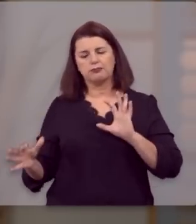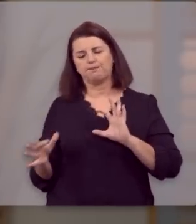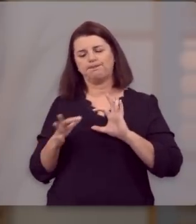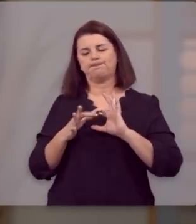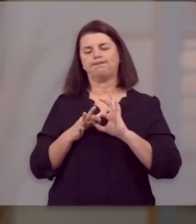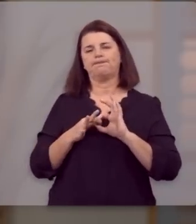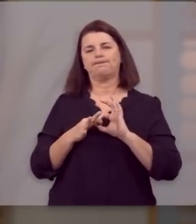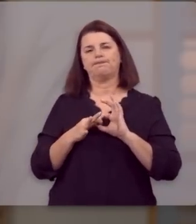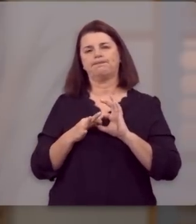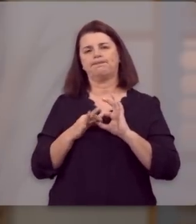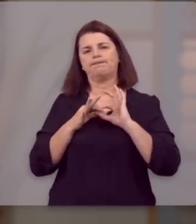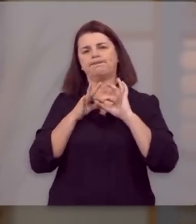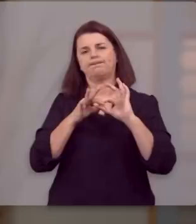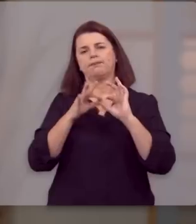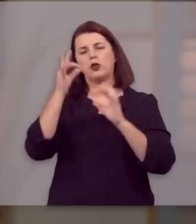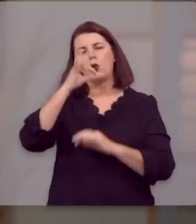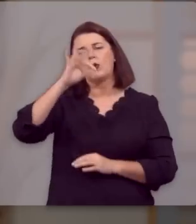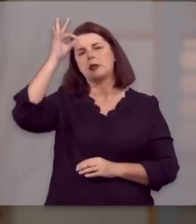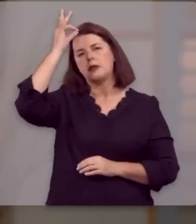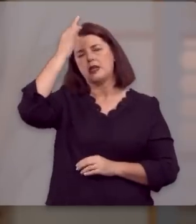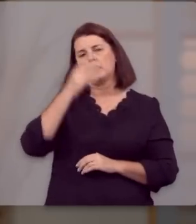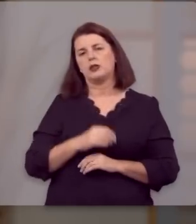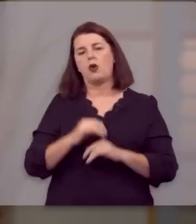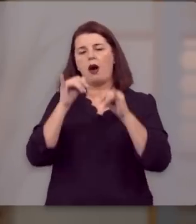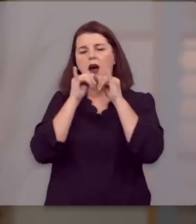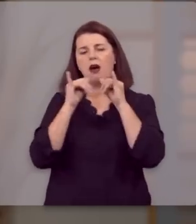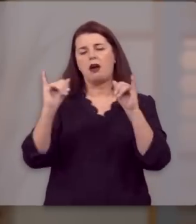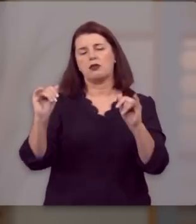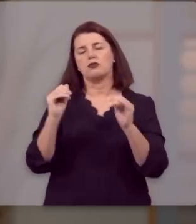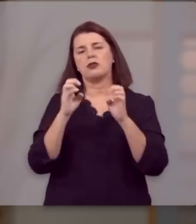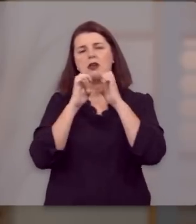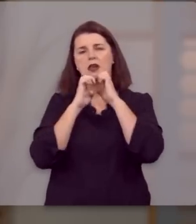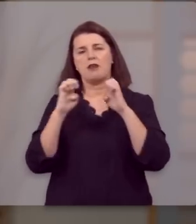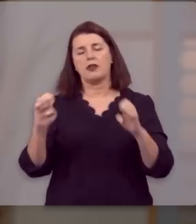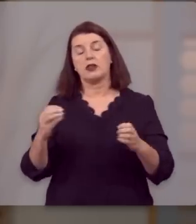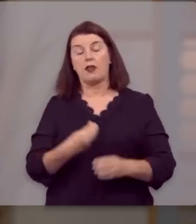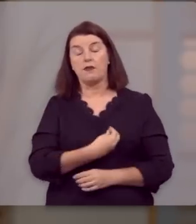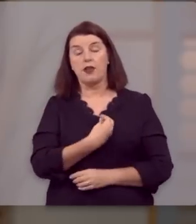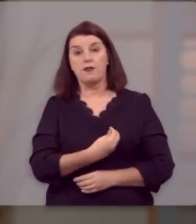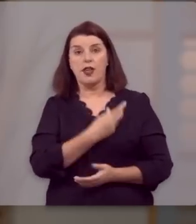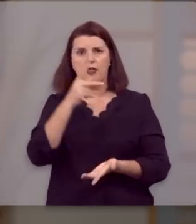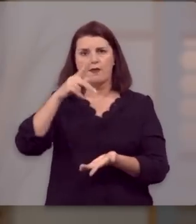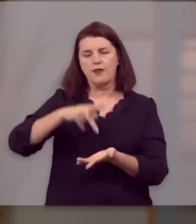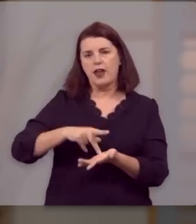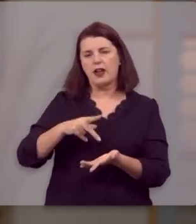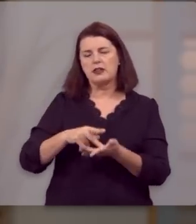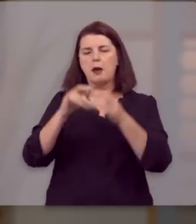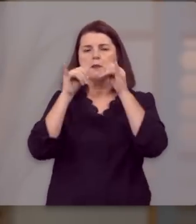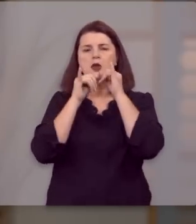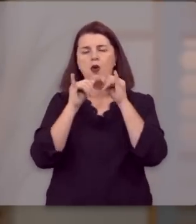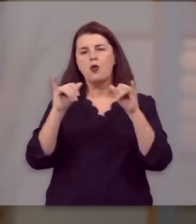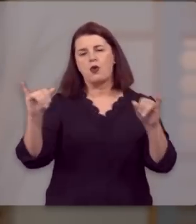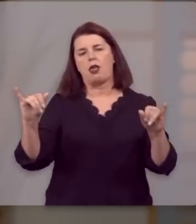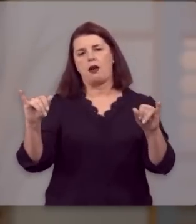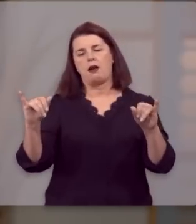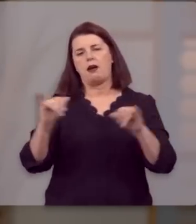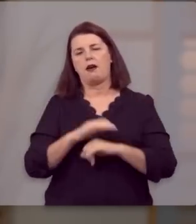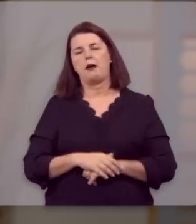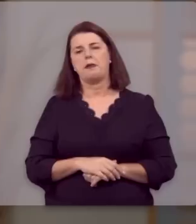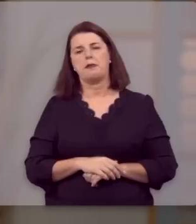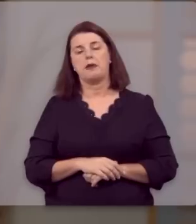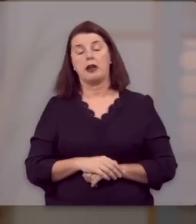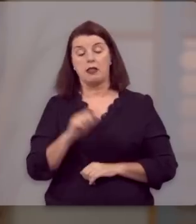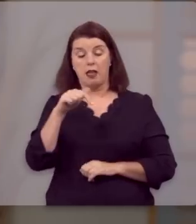estar juntos na unidade do Espírito, anunciando o Evangelho, vivendo na verdade,